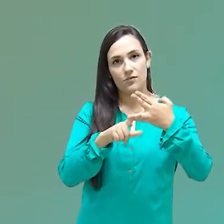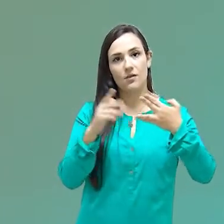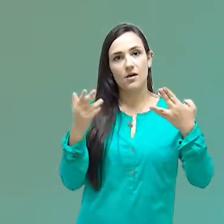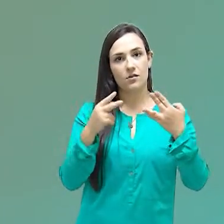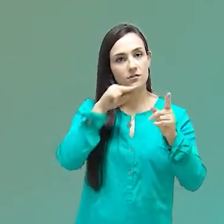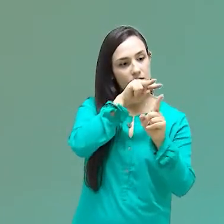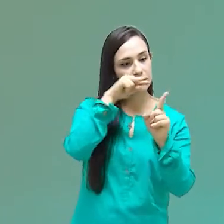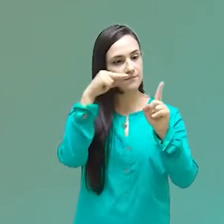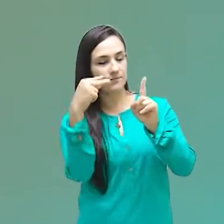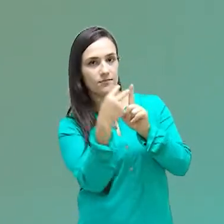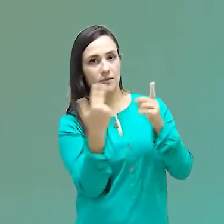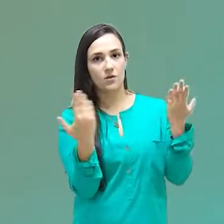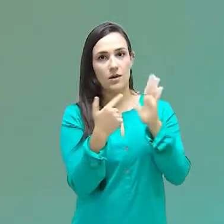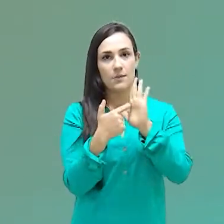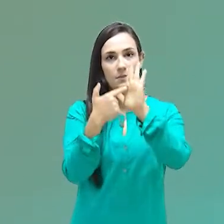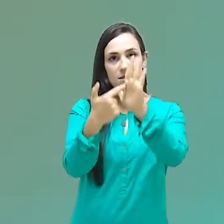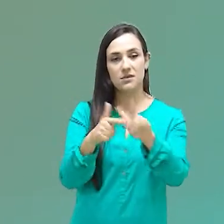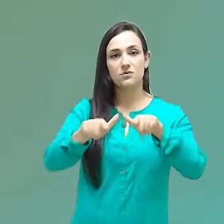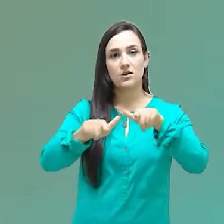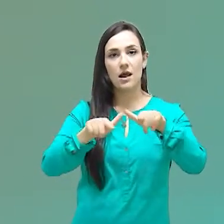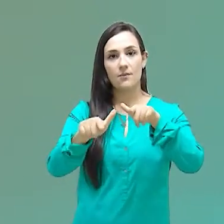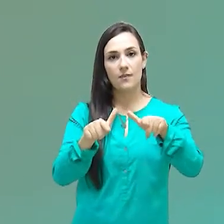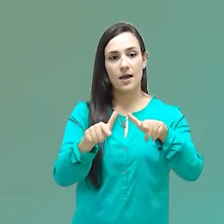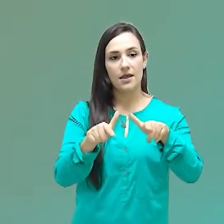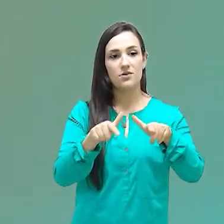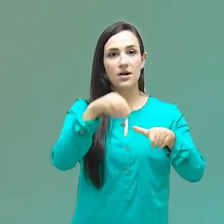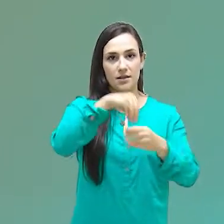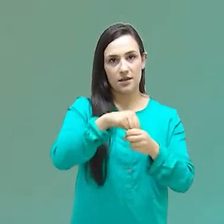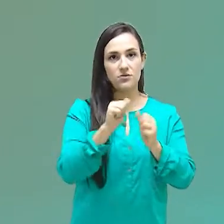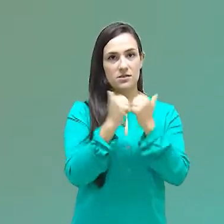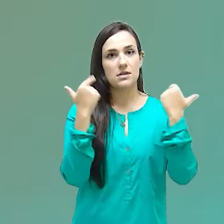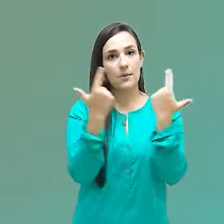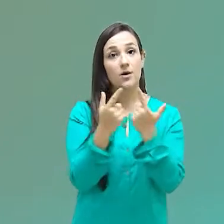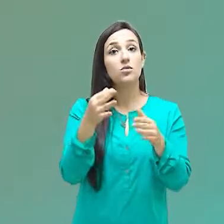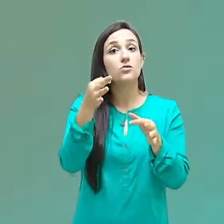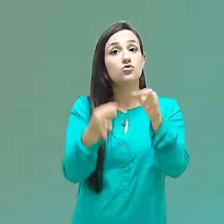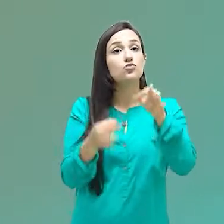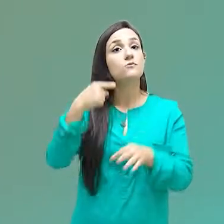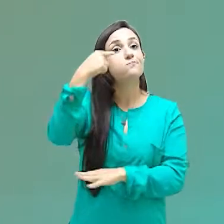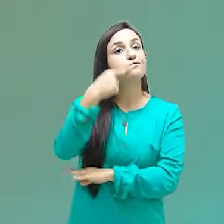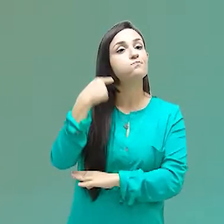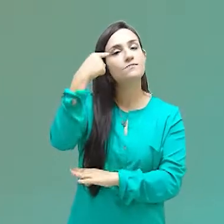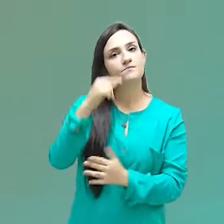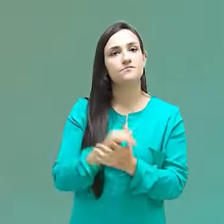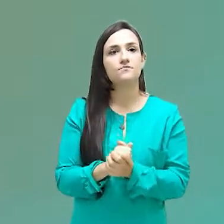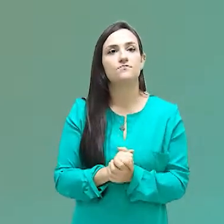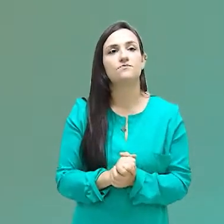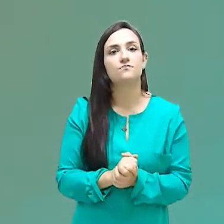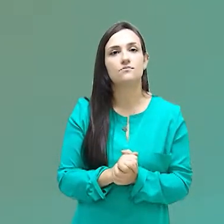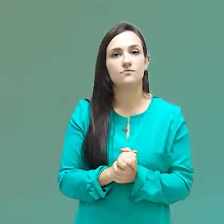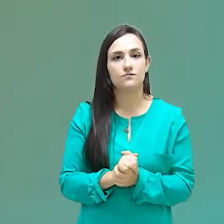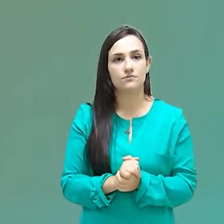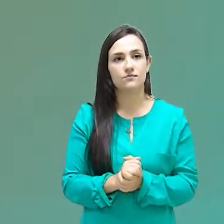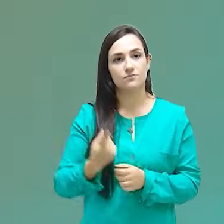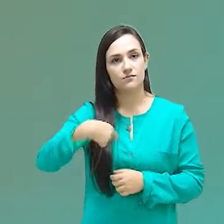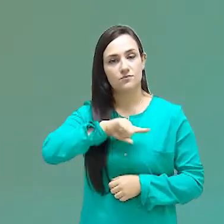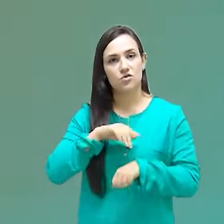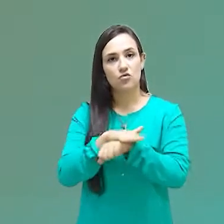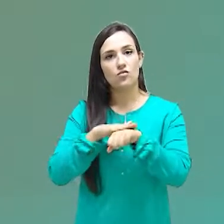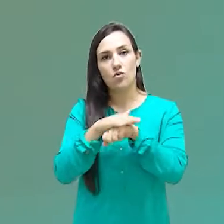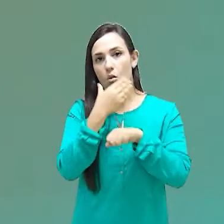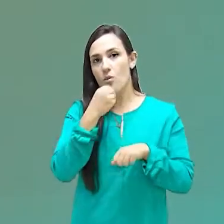nessa edição. A gente está falando com o Tiago Debeza, que é servidor da SAUGE, a Secretaria de Assuntos Legislativos e Jurídicos, que está